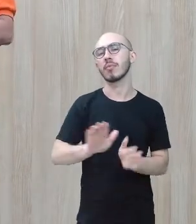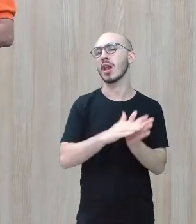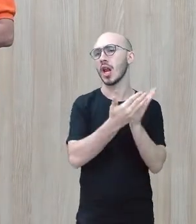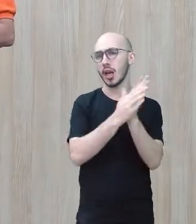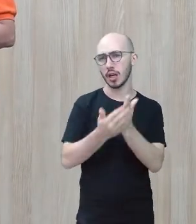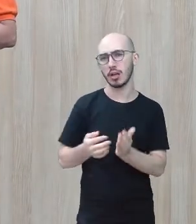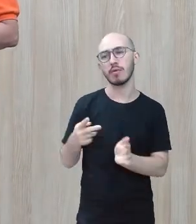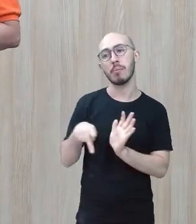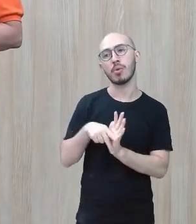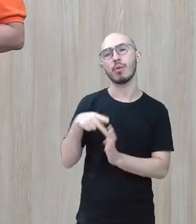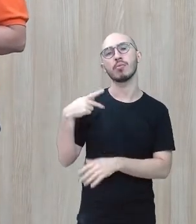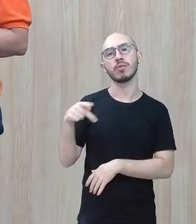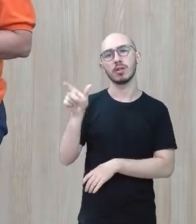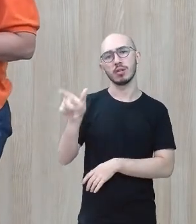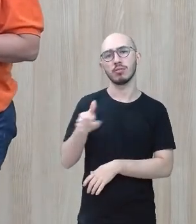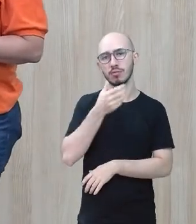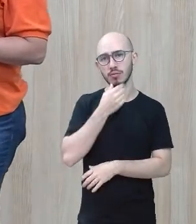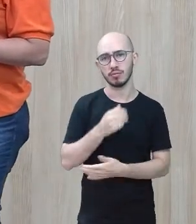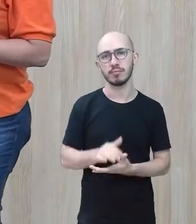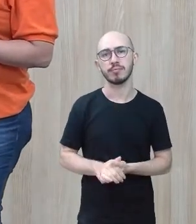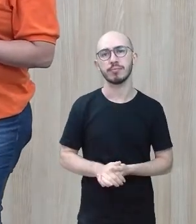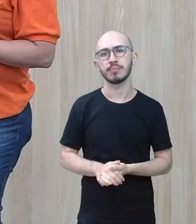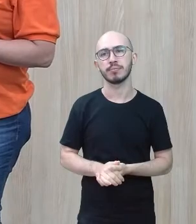dentro da literatura brasileira.